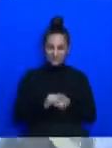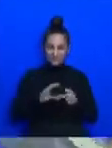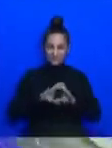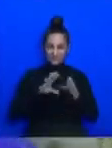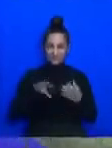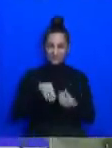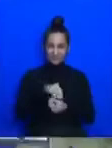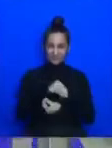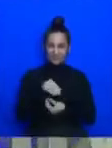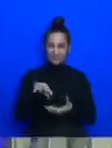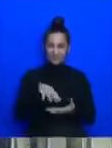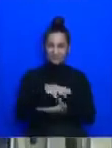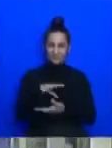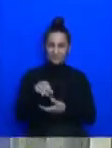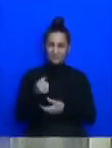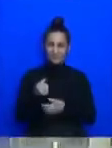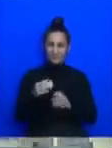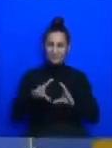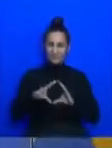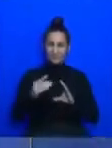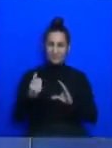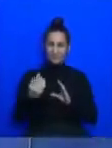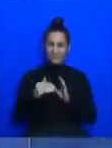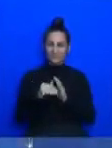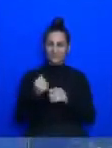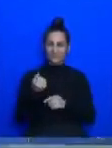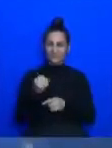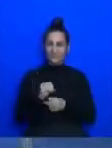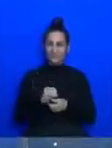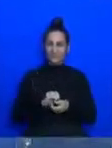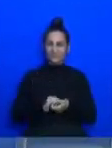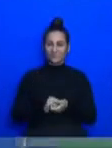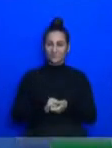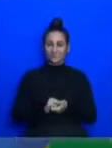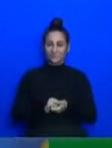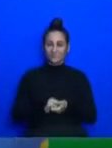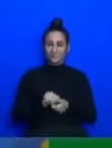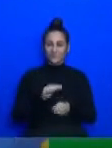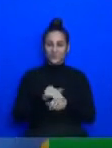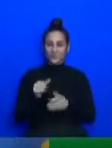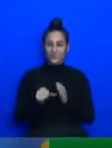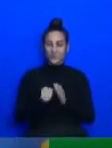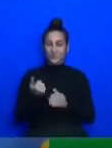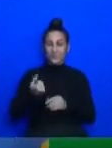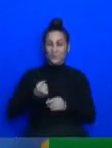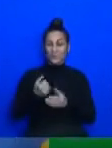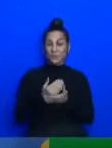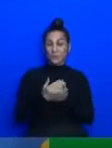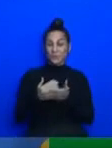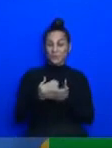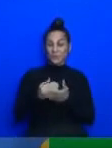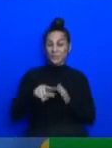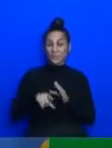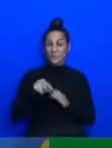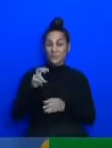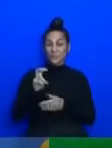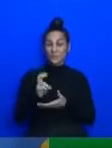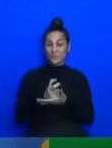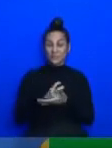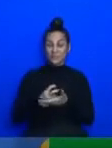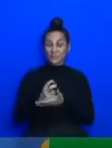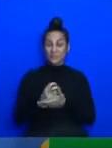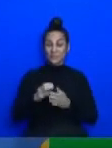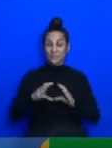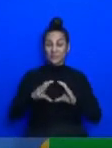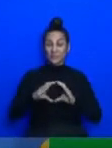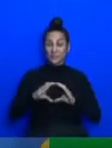Globo carregado, embaralhando 80 bolas numeradas de 01 a 80. Vamos chamar o primeiro número, começando o sorteio da quina.